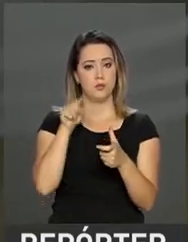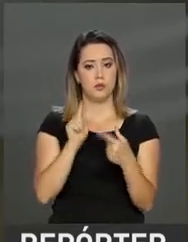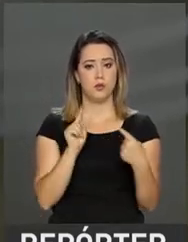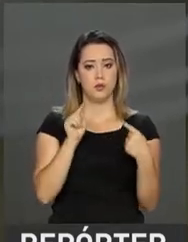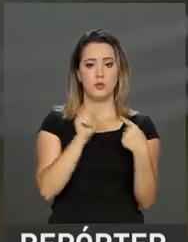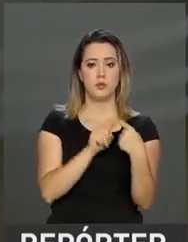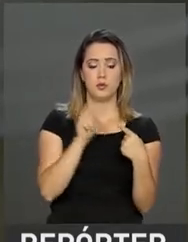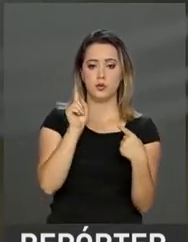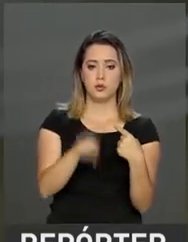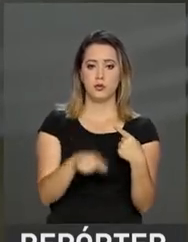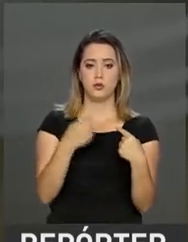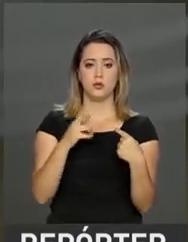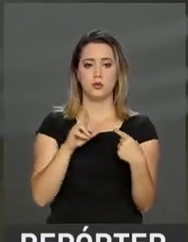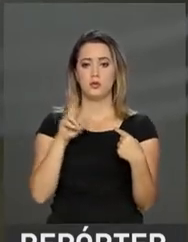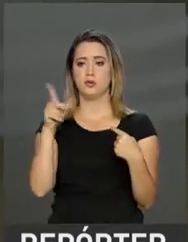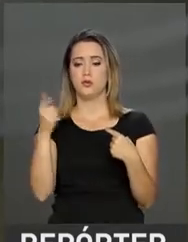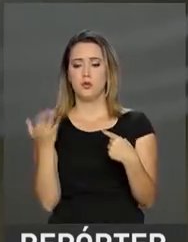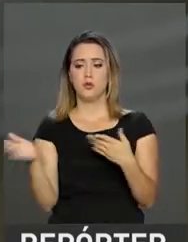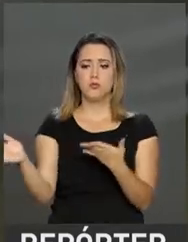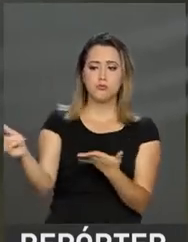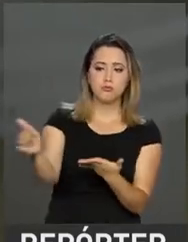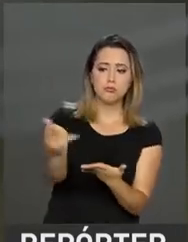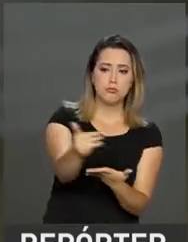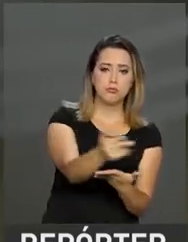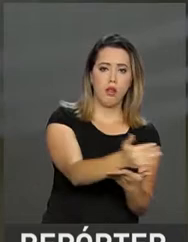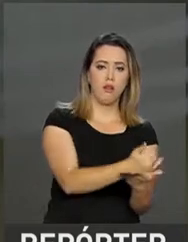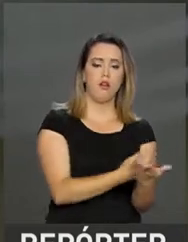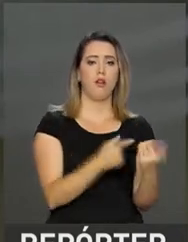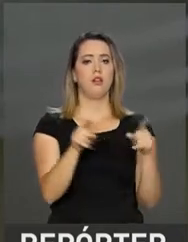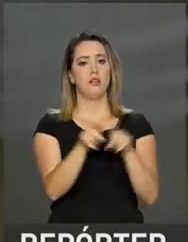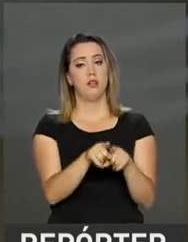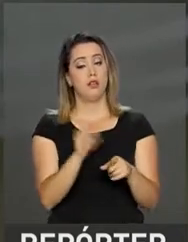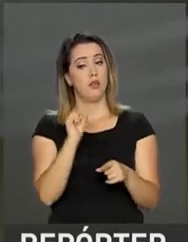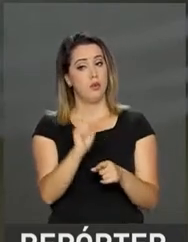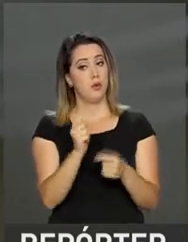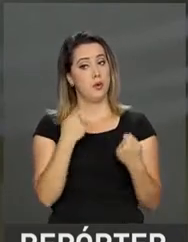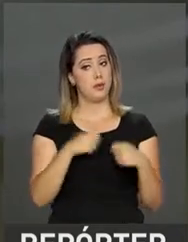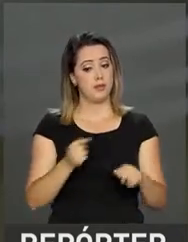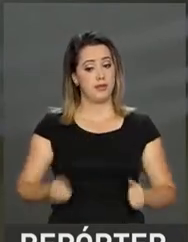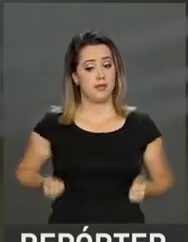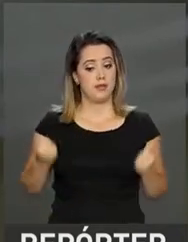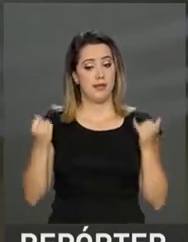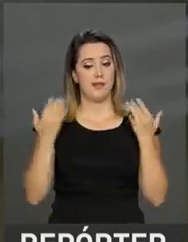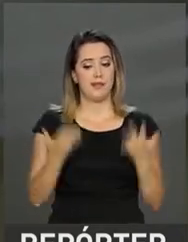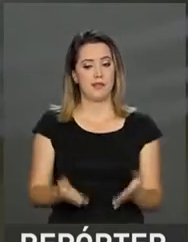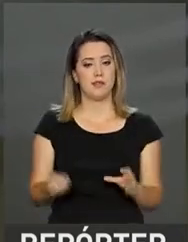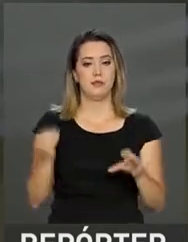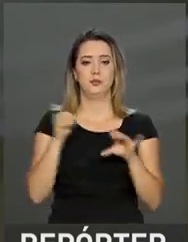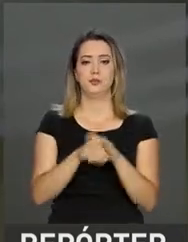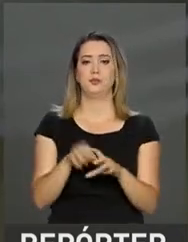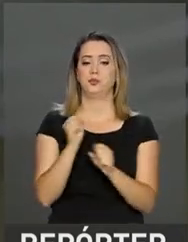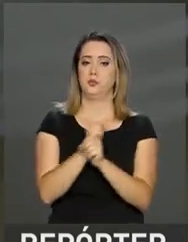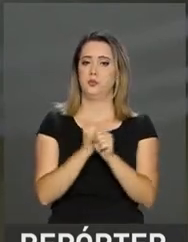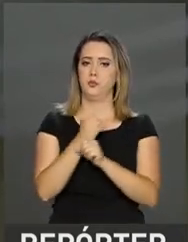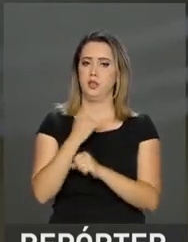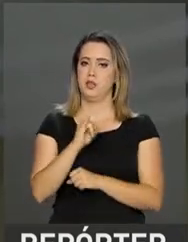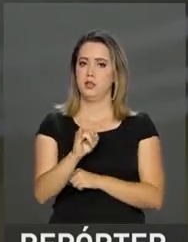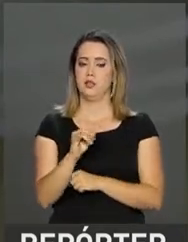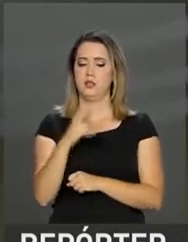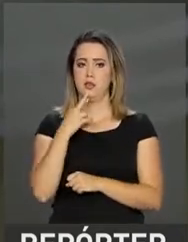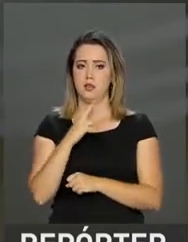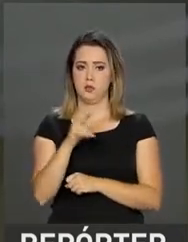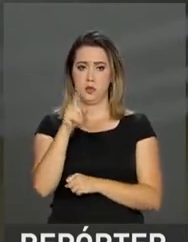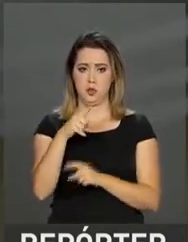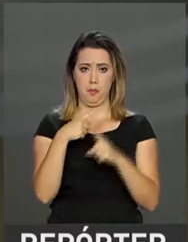meta é o resultado da diferença entre o que o governo espera arrecadar e o que pretende gastar dentro do ano se o resultado for positivo